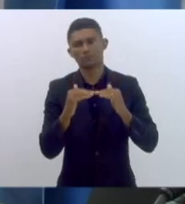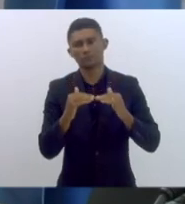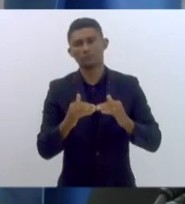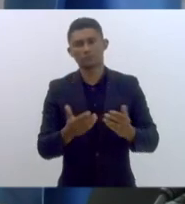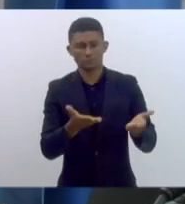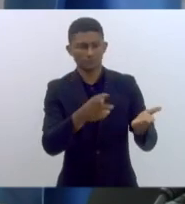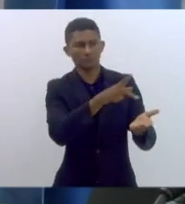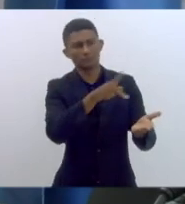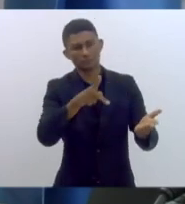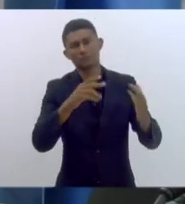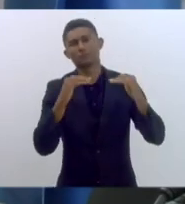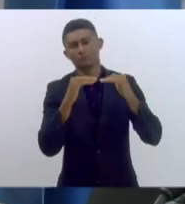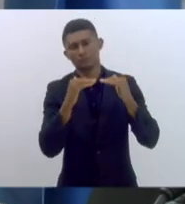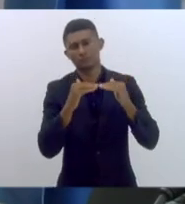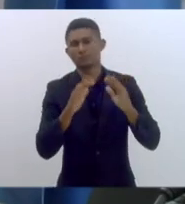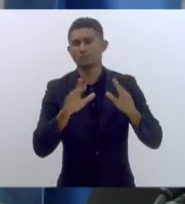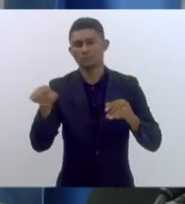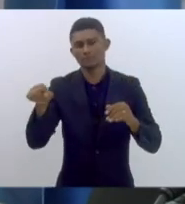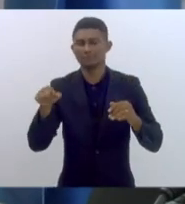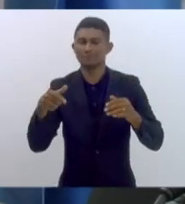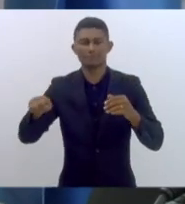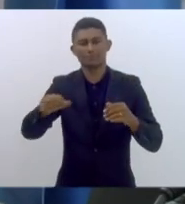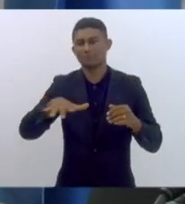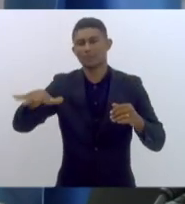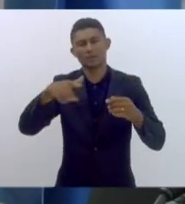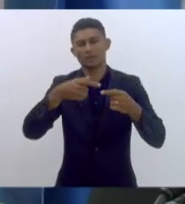nosso presidente.